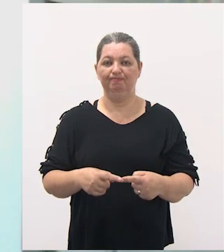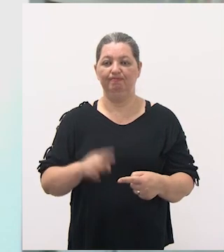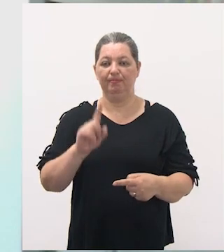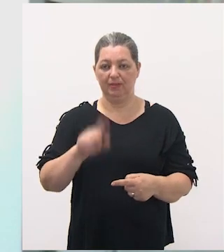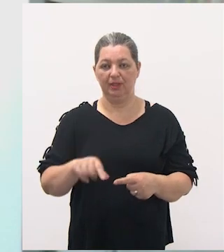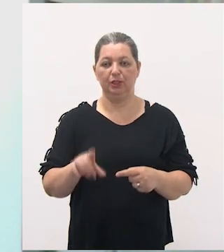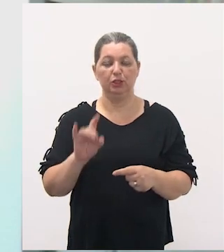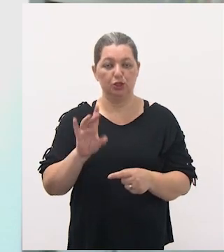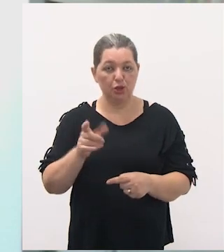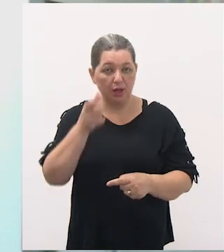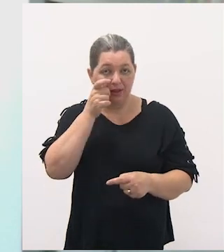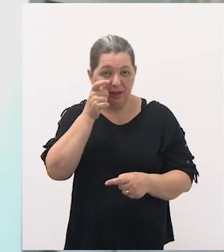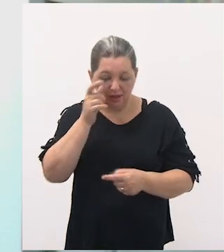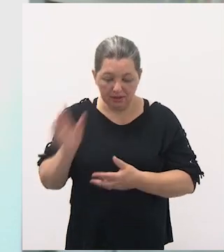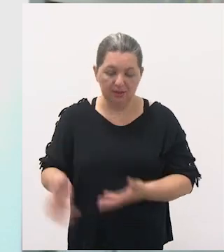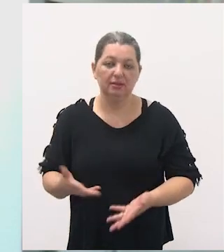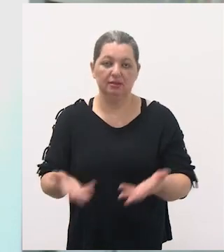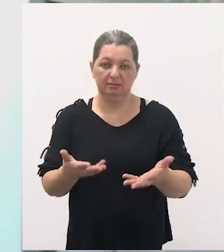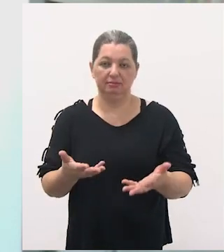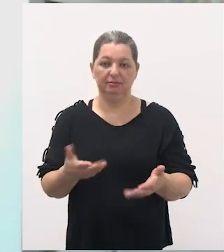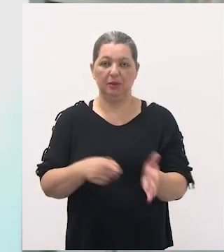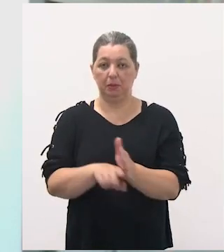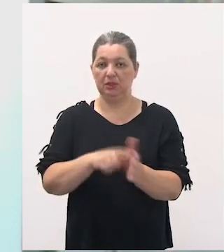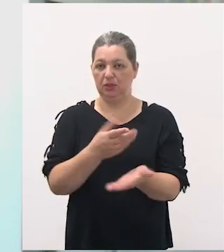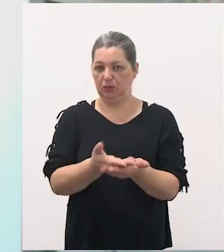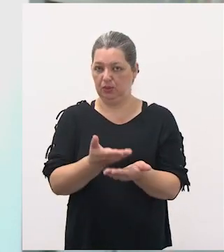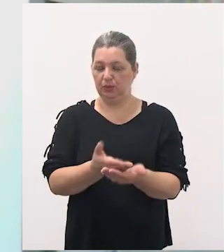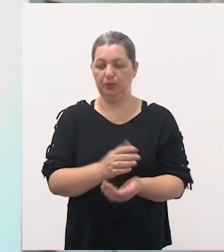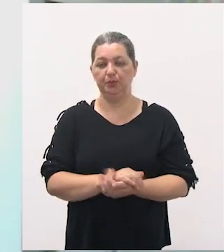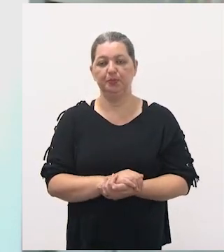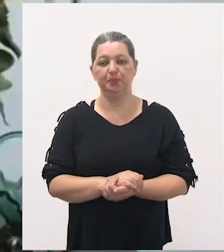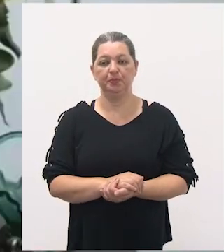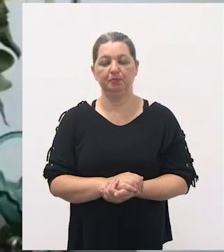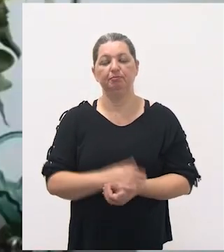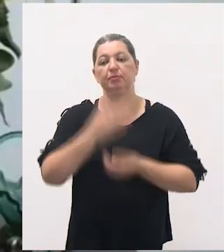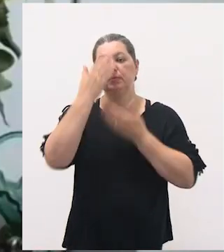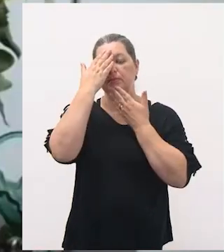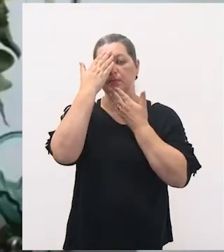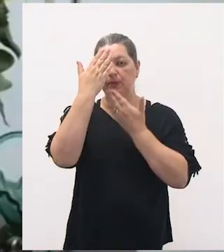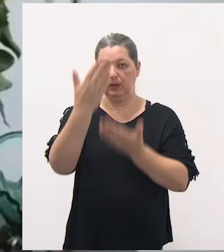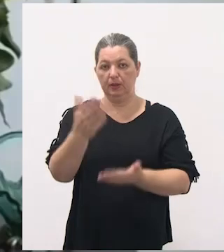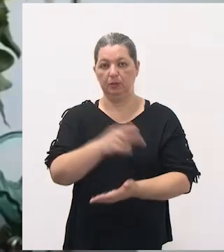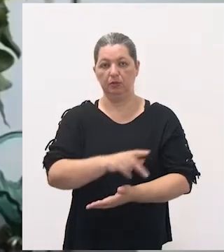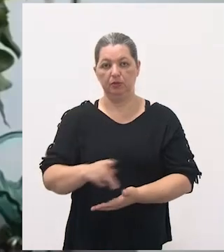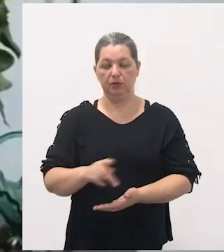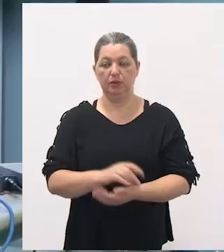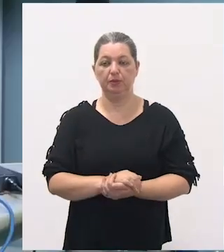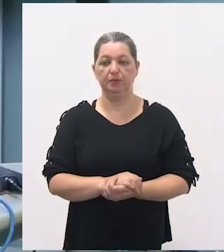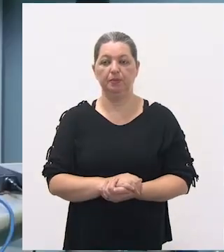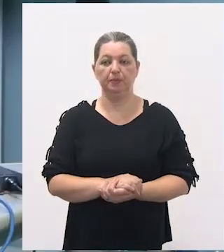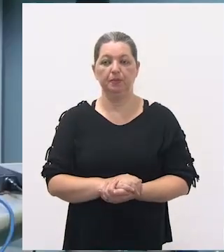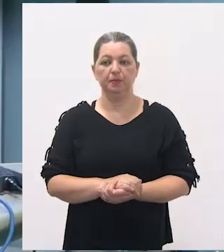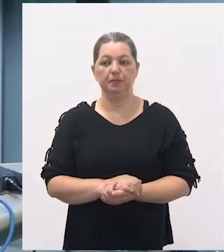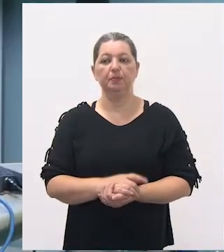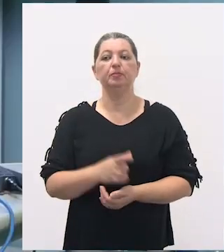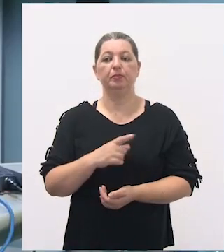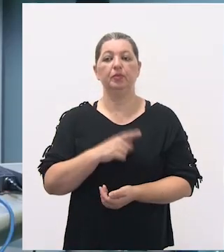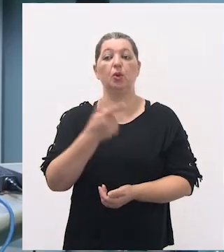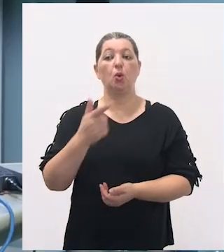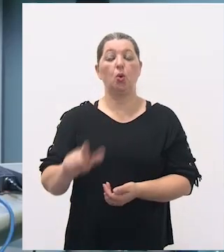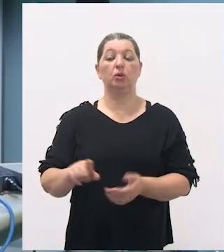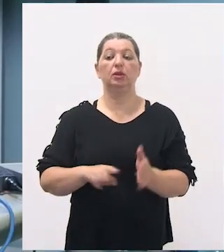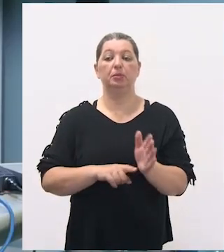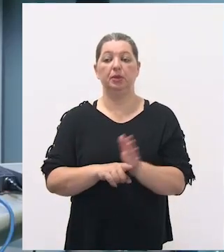para despertar esse interesse na pesquisa e no estudo. Obrigada, professora. Temos outra pergunta